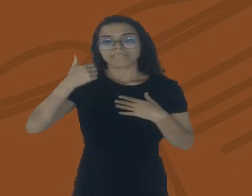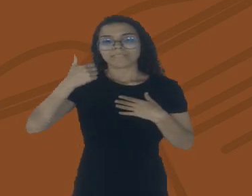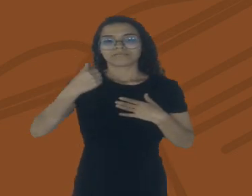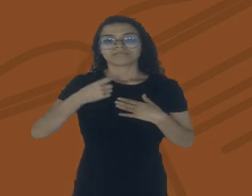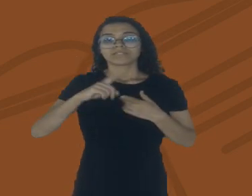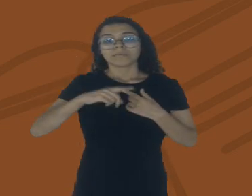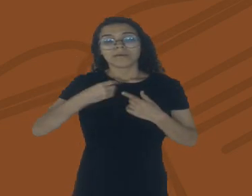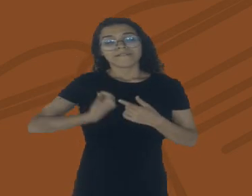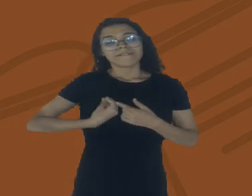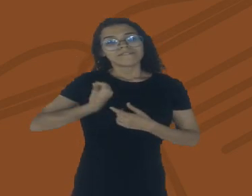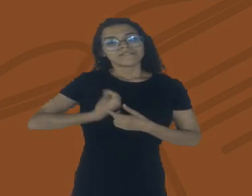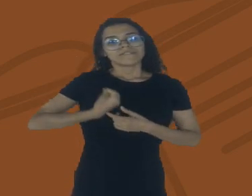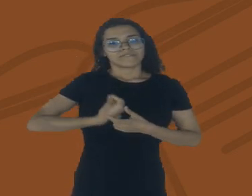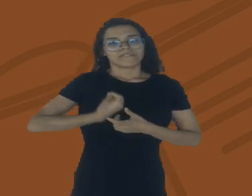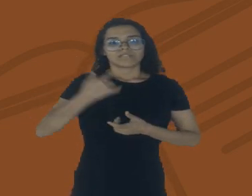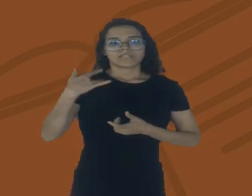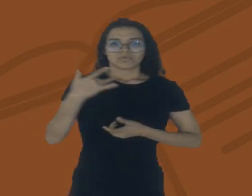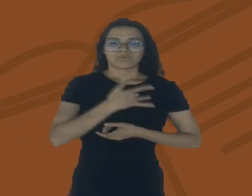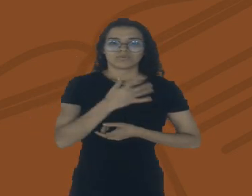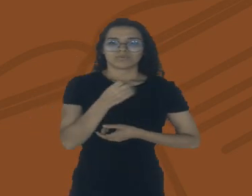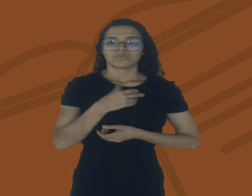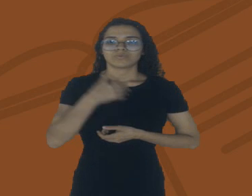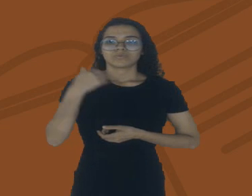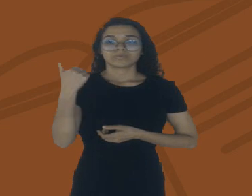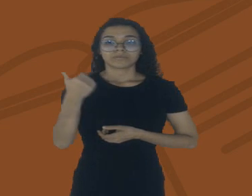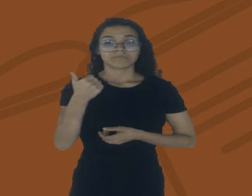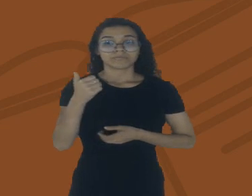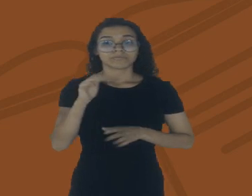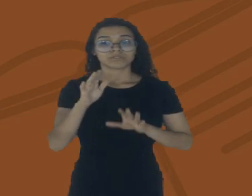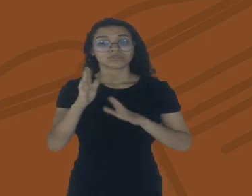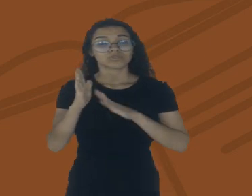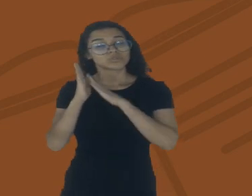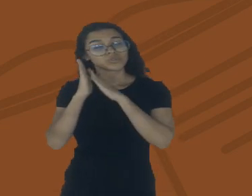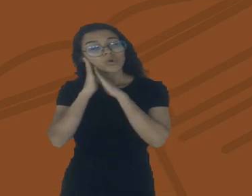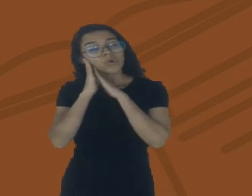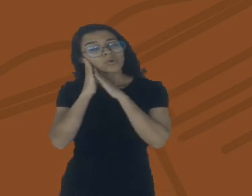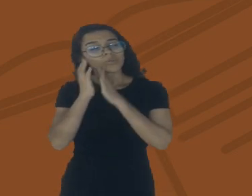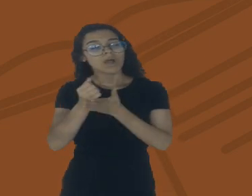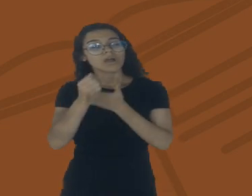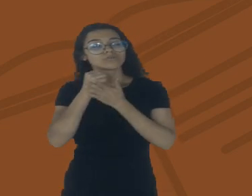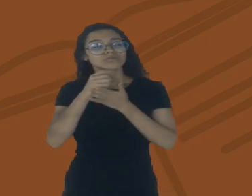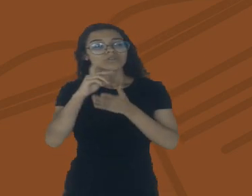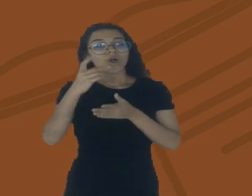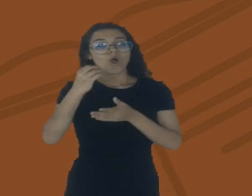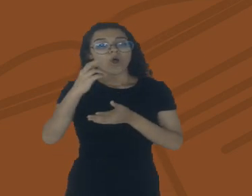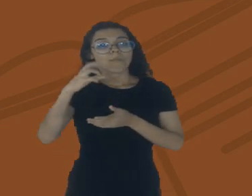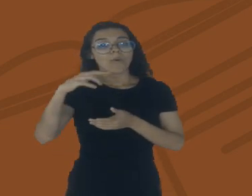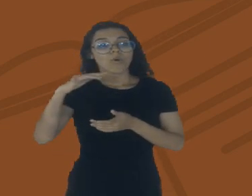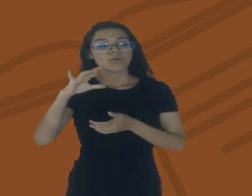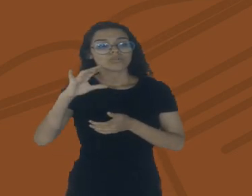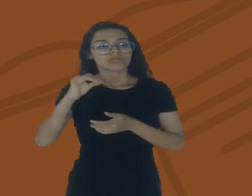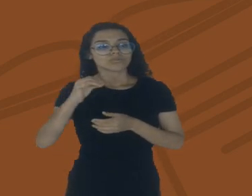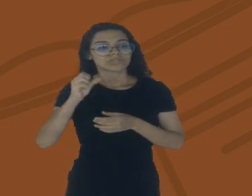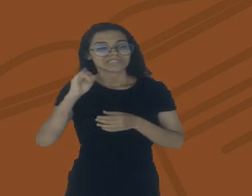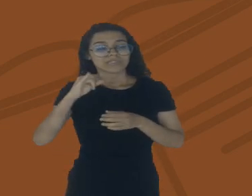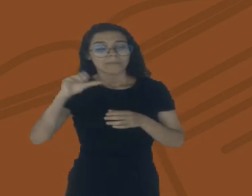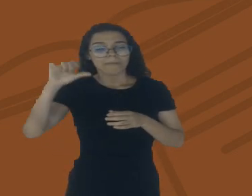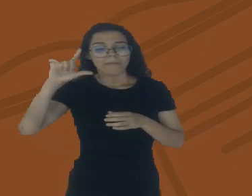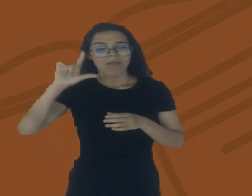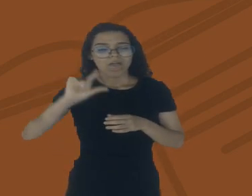vida. Mas o sono permite que muitos dos nossos hormônios se recuperem, para que tenhamos a energia